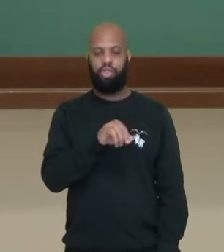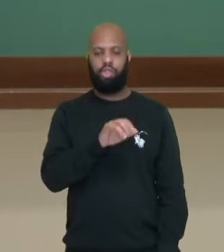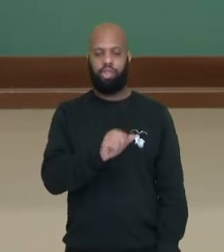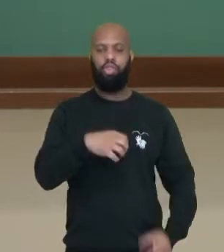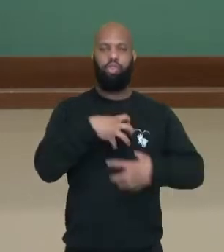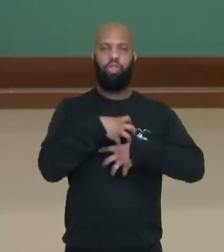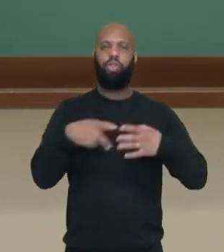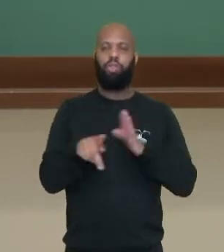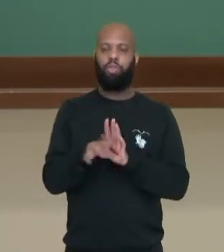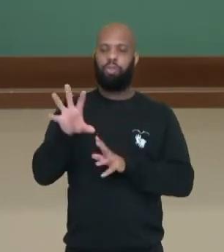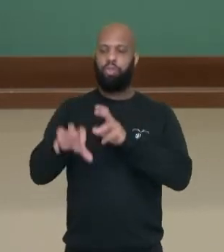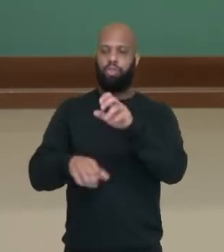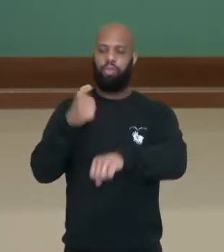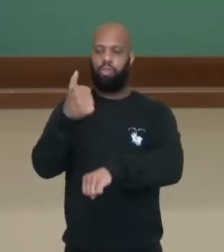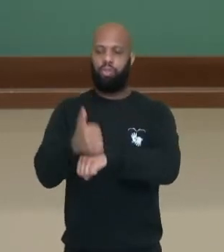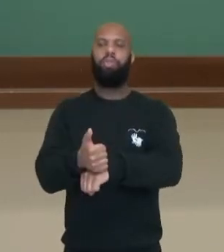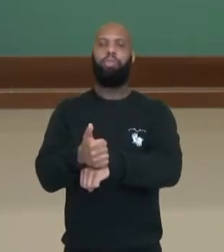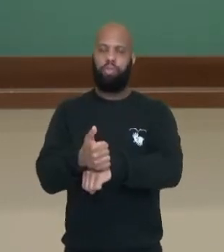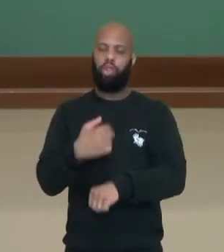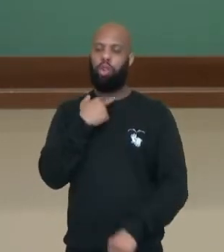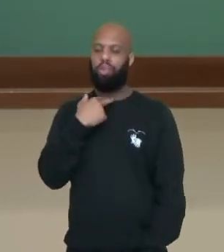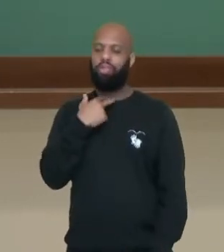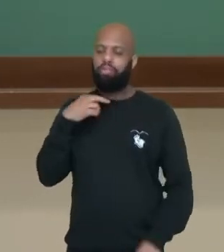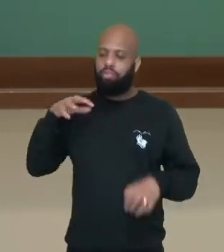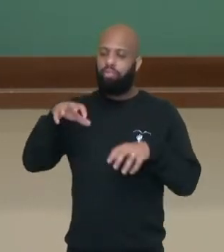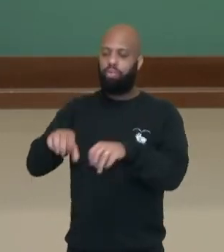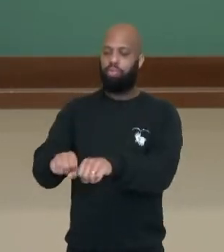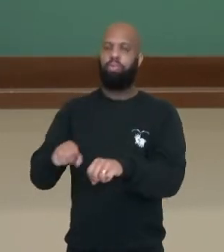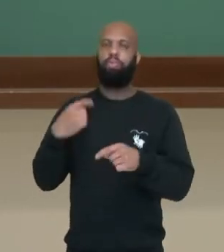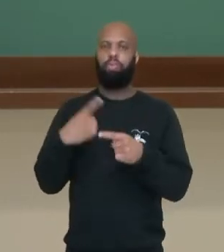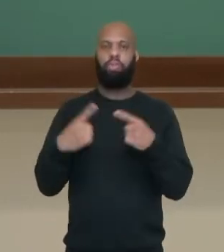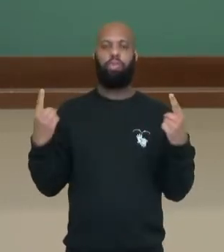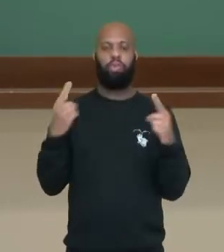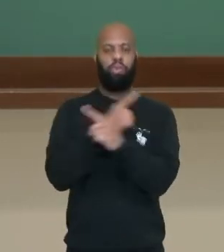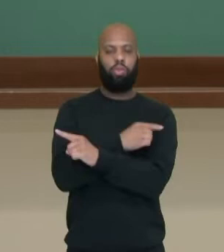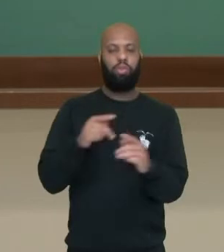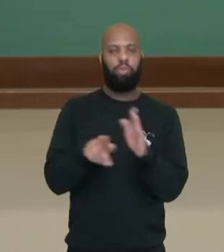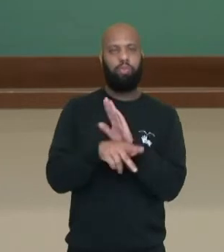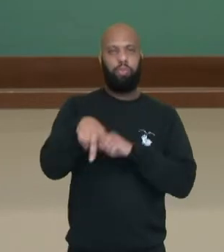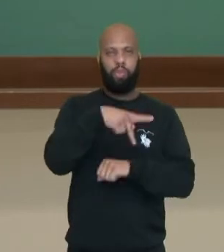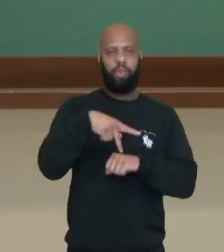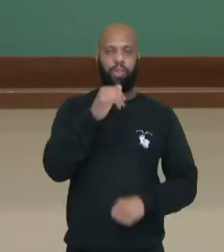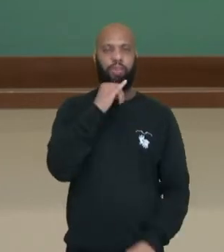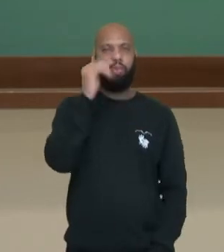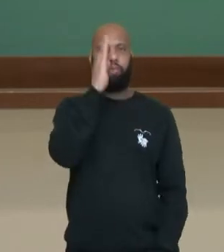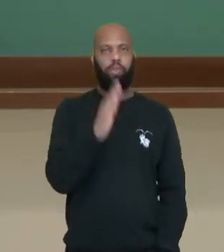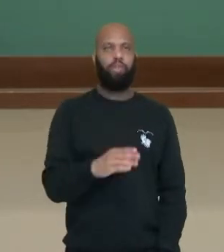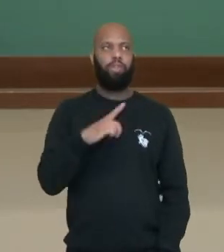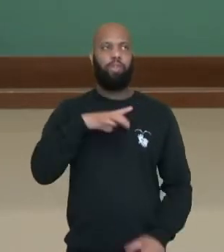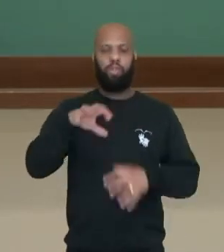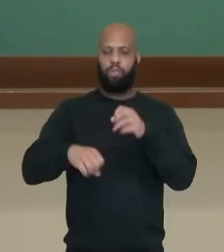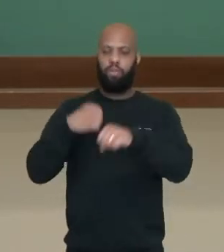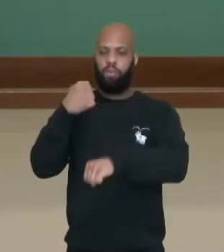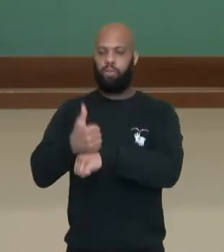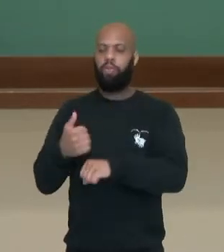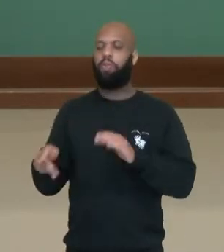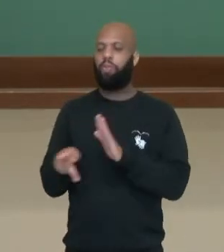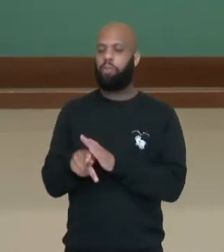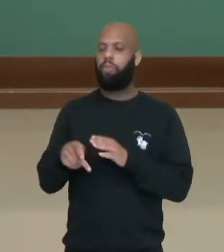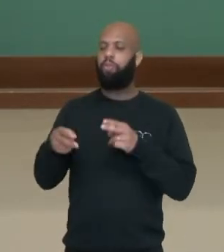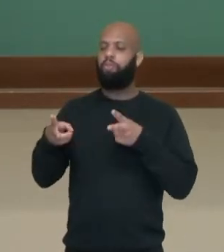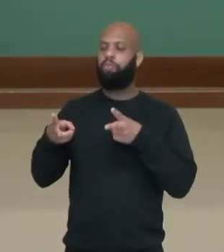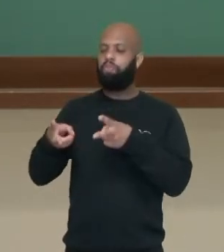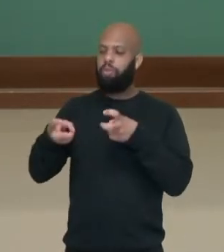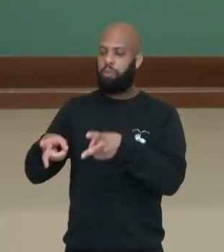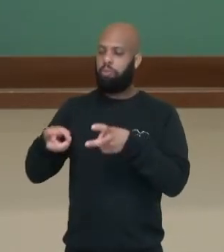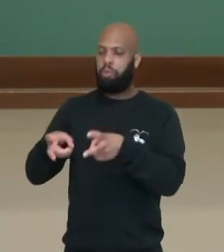uma colonização de ocupação, ao contrário do que aconteceu em países como o Brasil, que teve uma colonização de